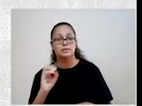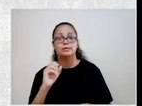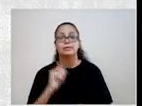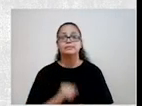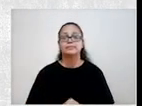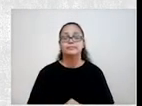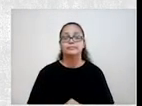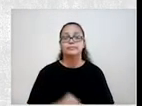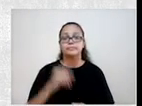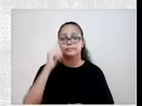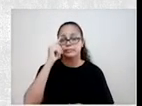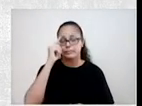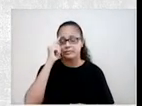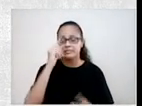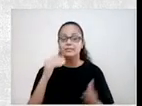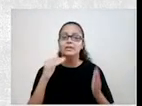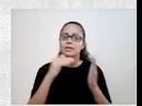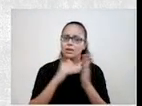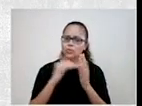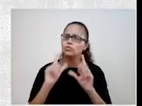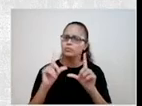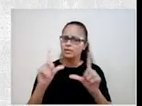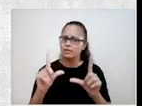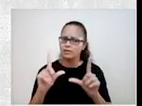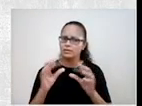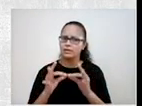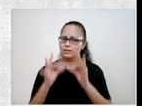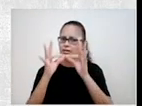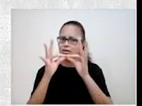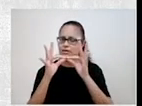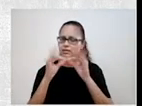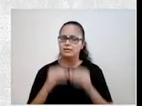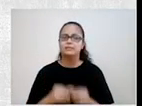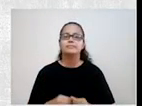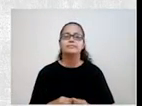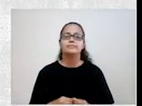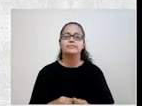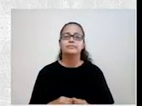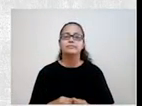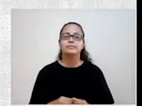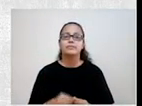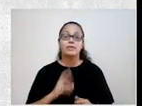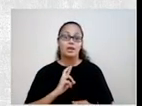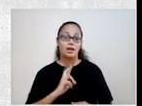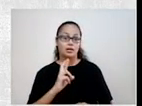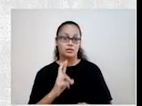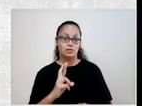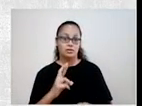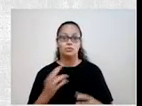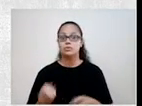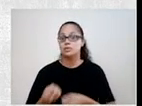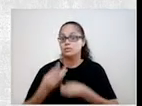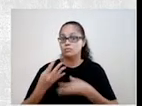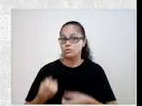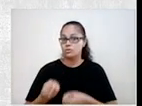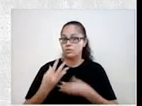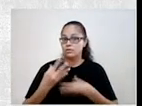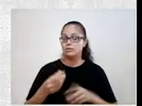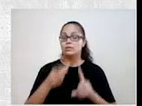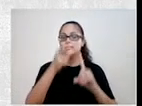nas obras A Última Ceia e Virgem dos Rochedos, a temática religiosa se expressava através de